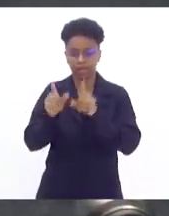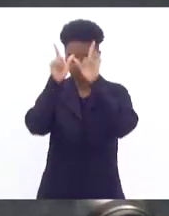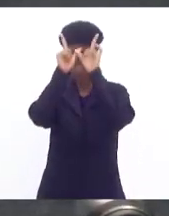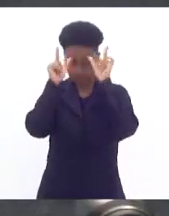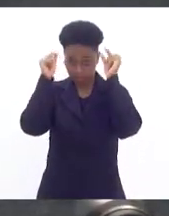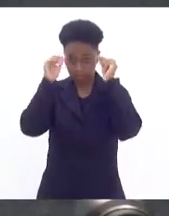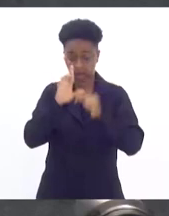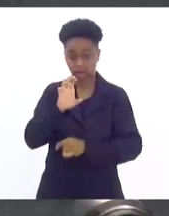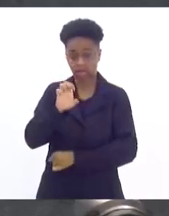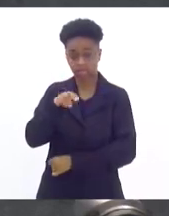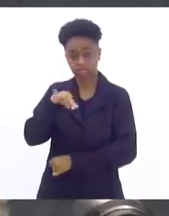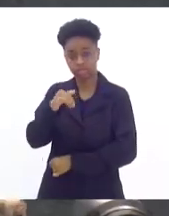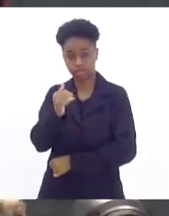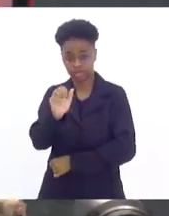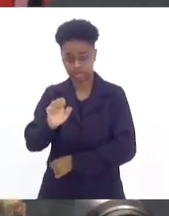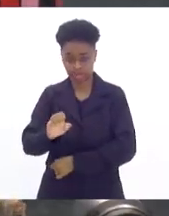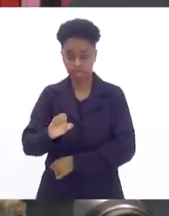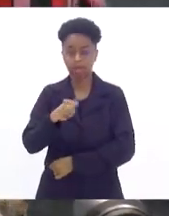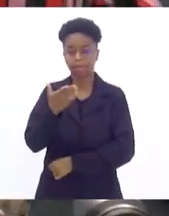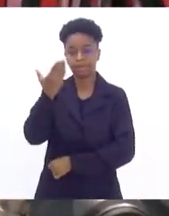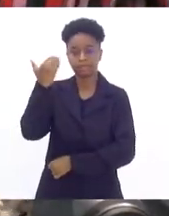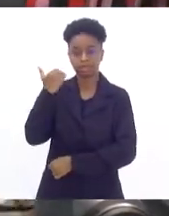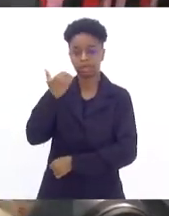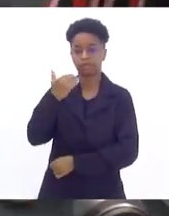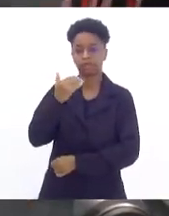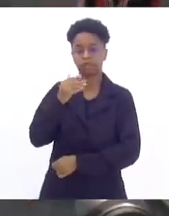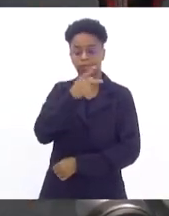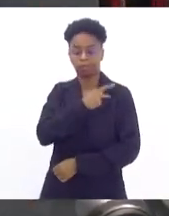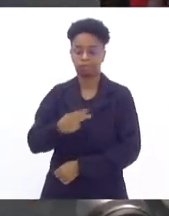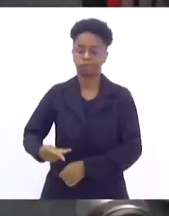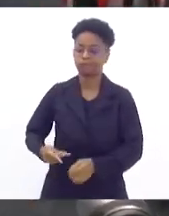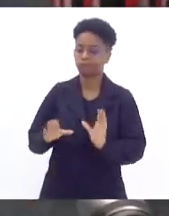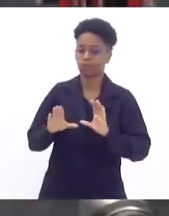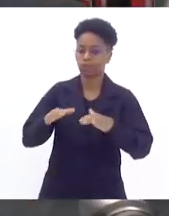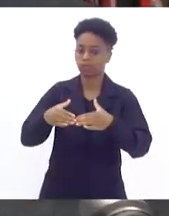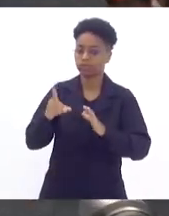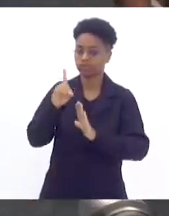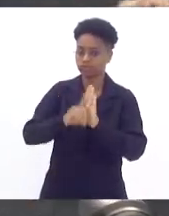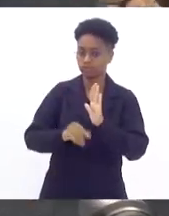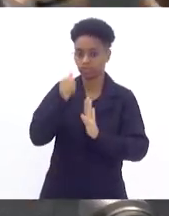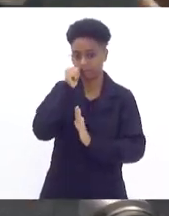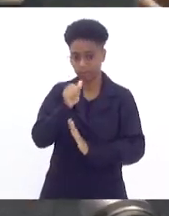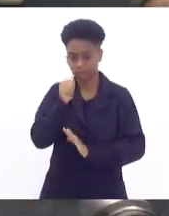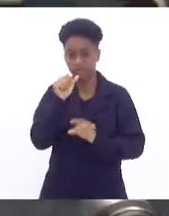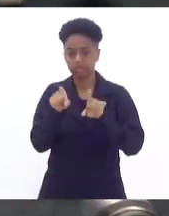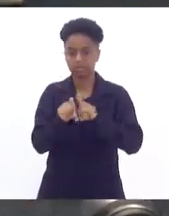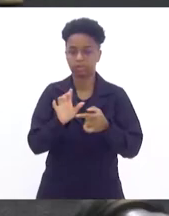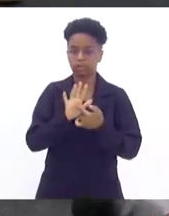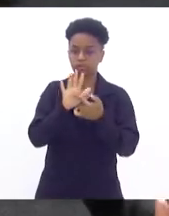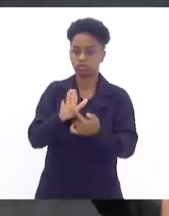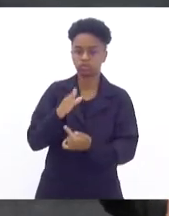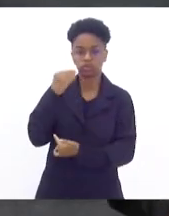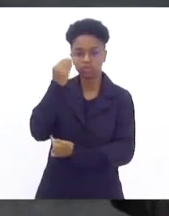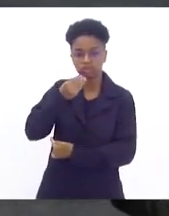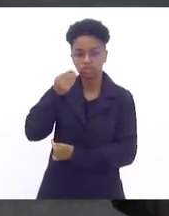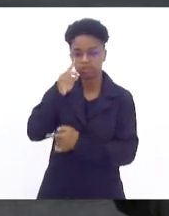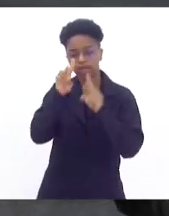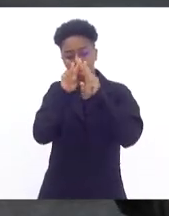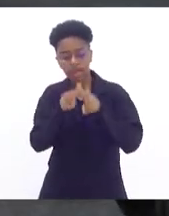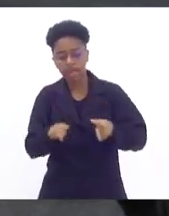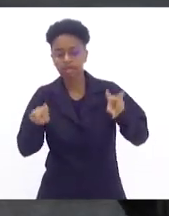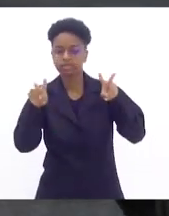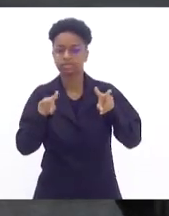ainda presidia a comissão de defesa dos direitos da mulher e trouxe também um olhar experimentado com relação